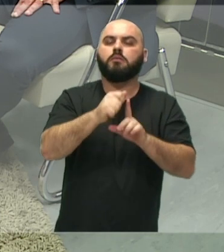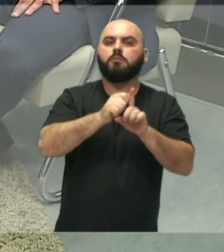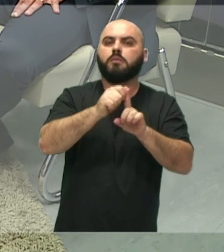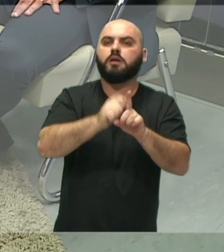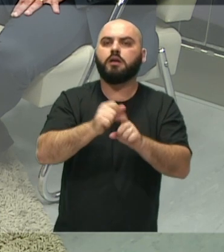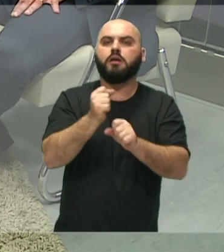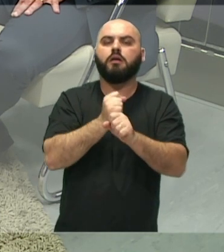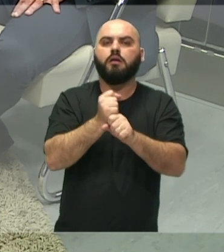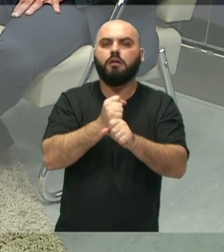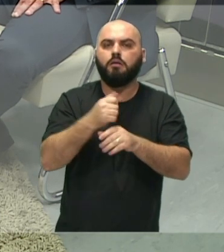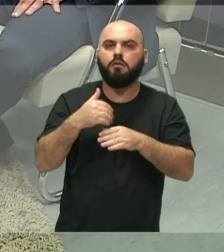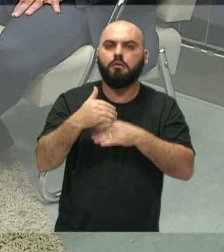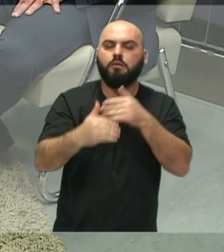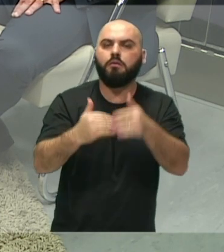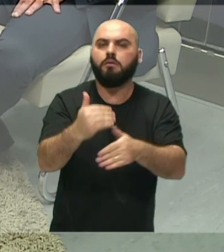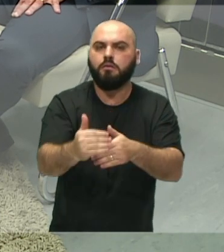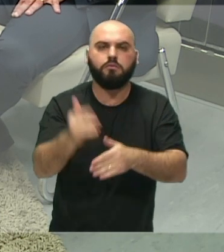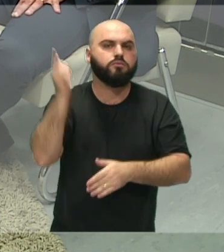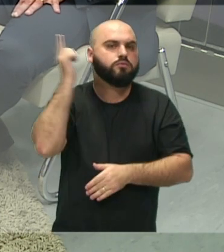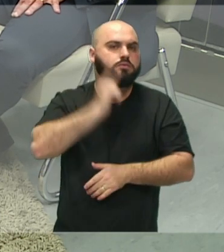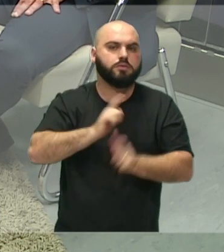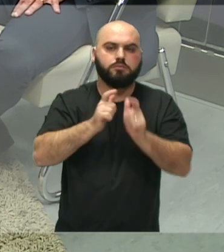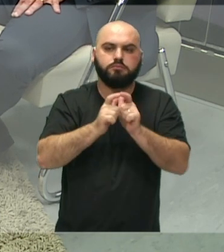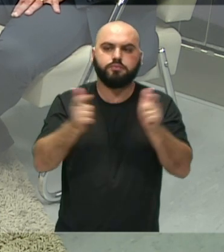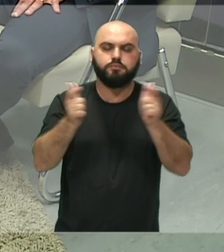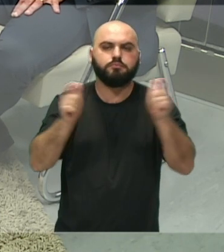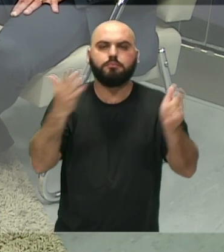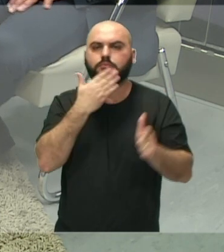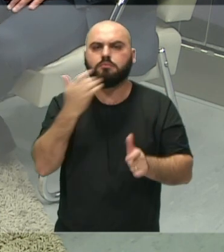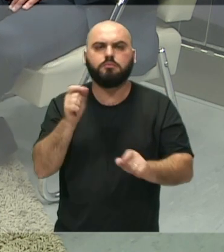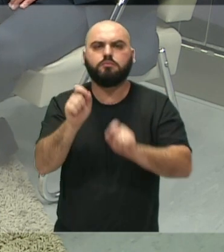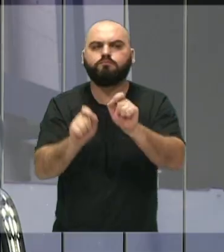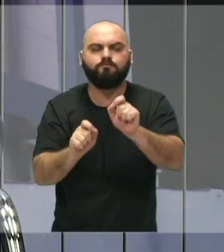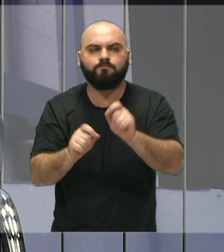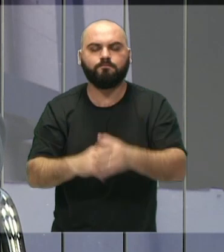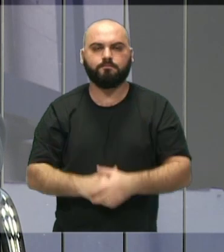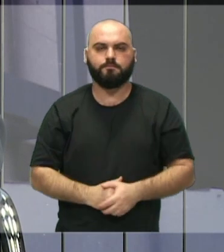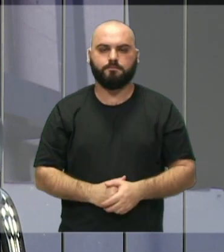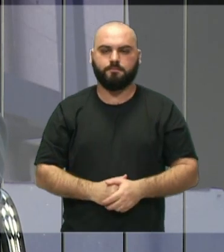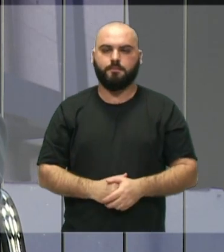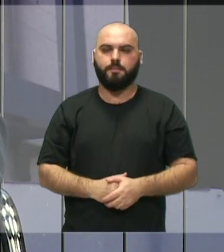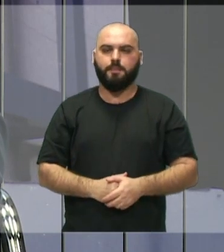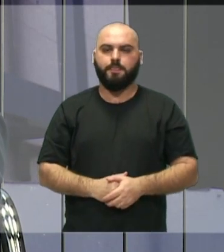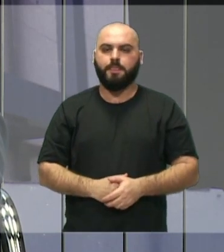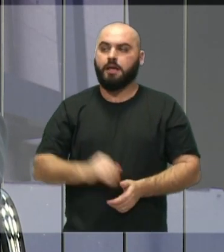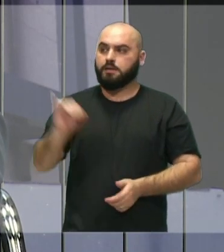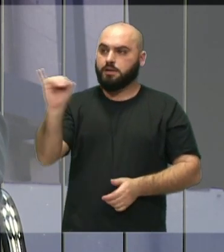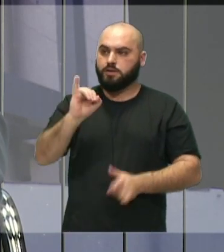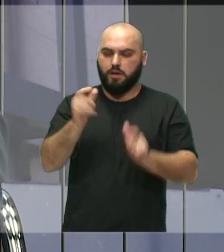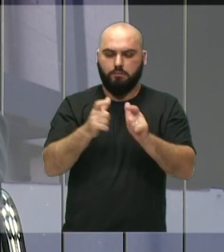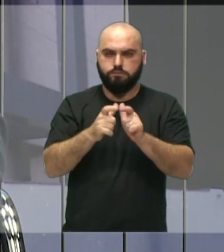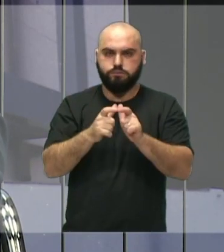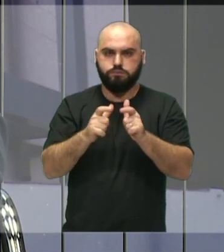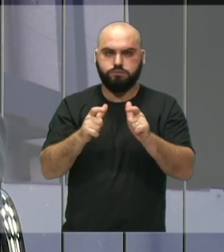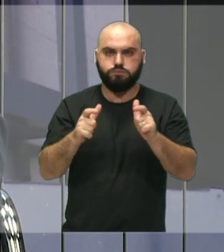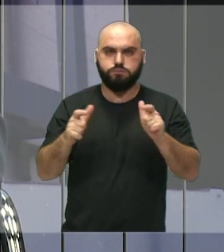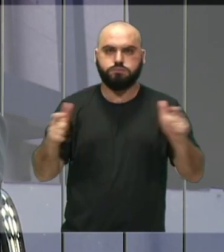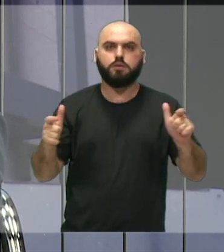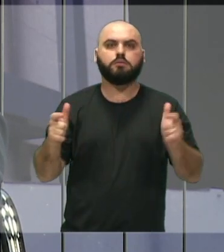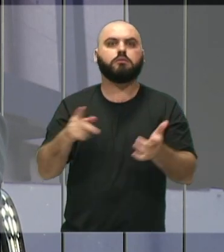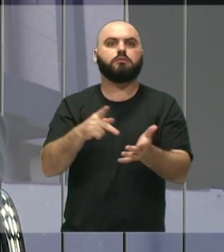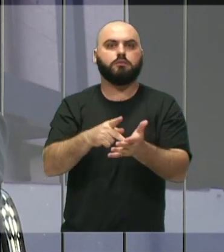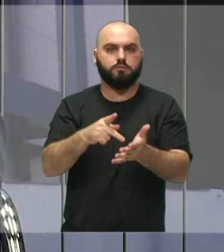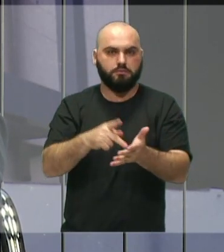anos, para ampliá-la e melhorar? Itajaí cresceu muito, a gente percebe hoje que